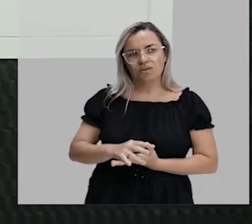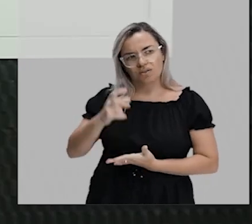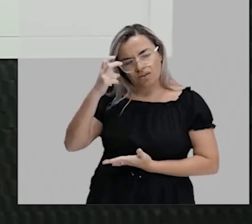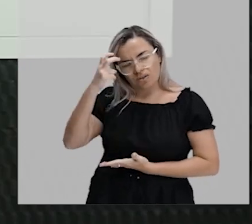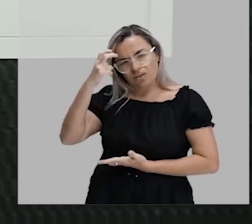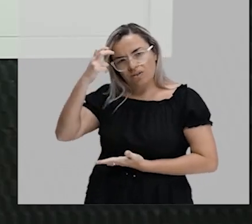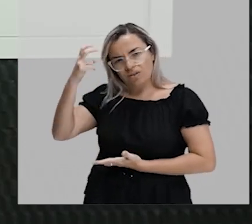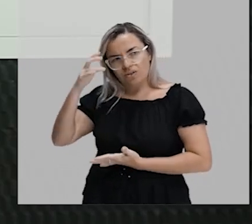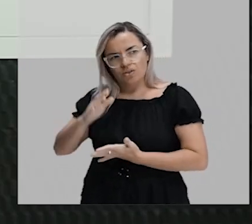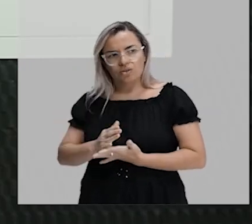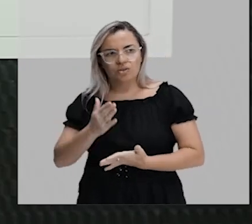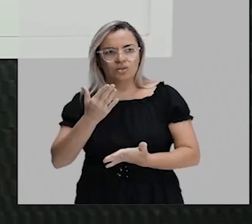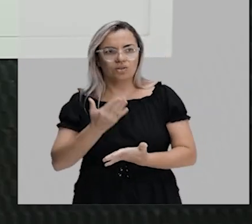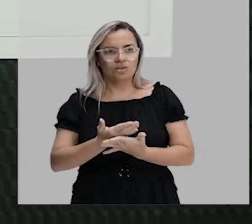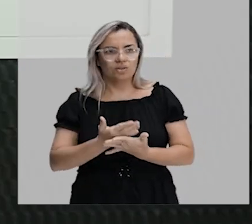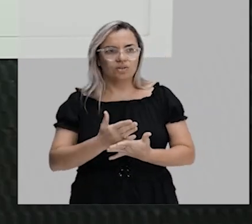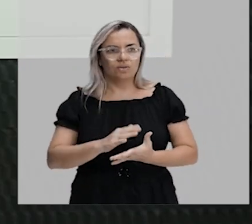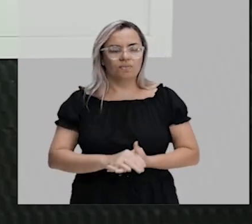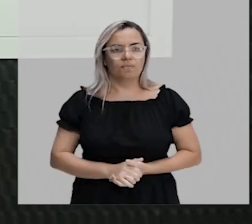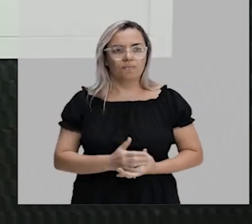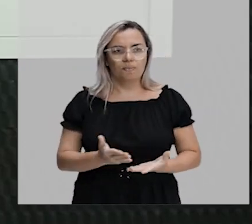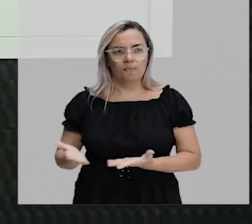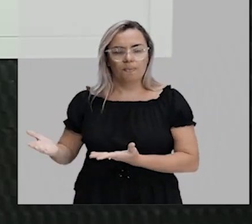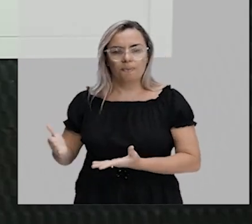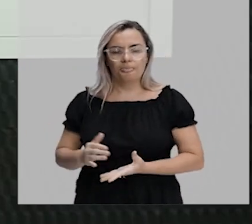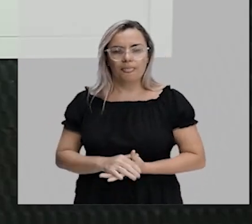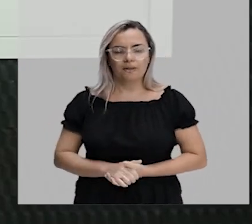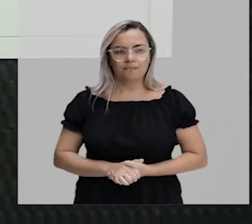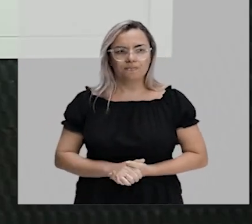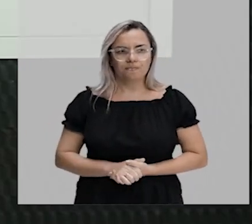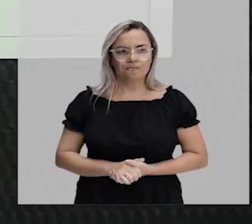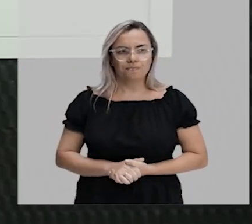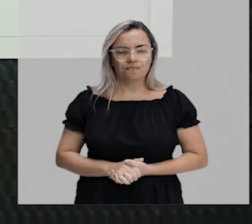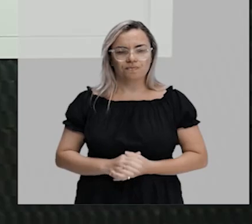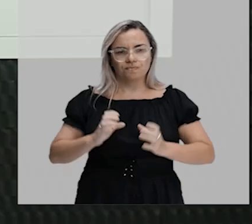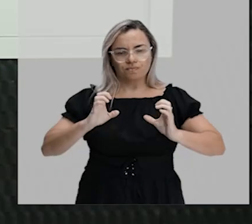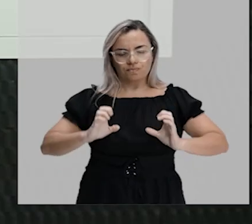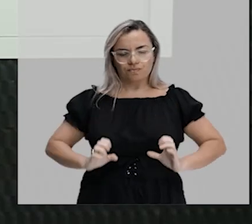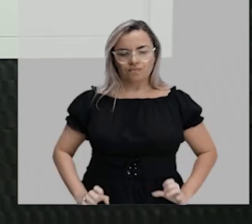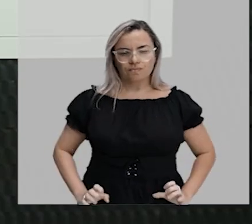ético. Olha aqui, o intelectualismo ético,